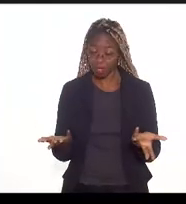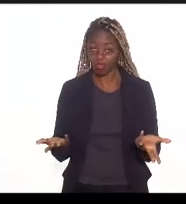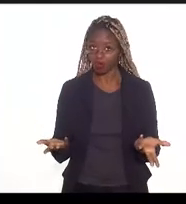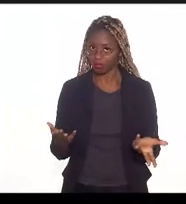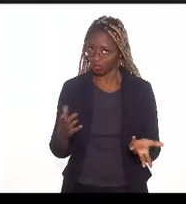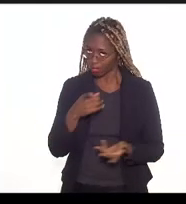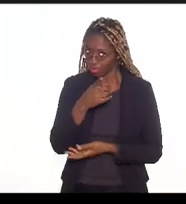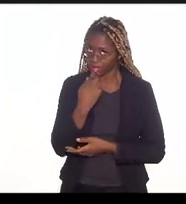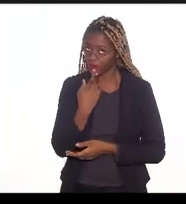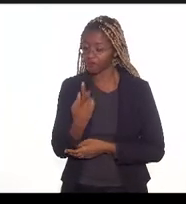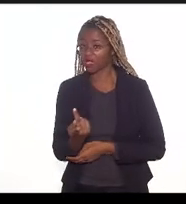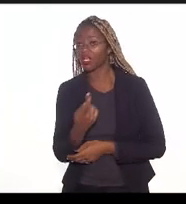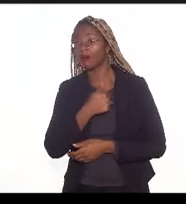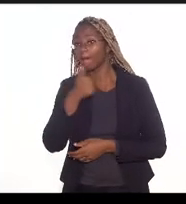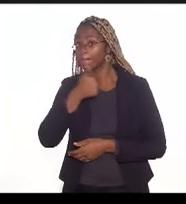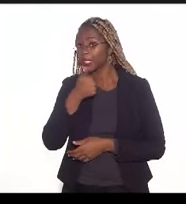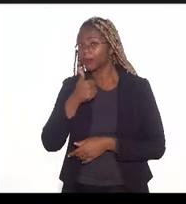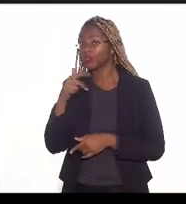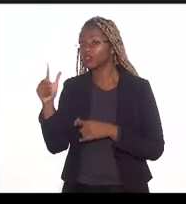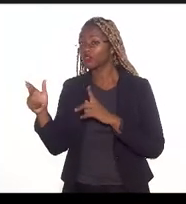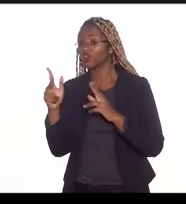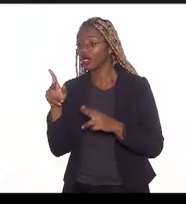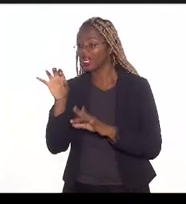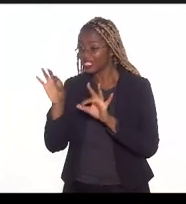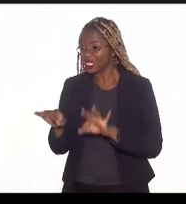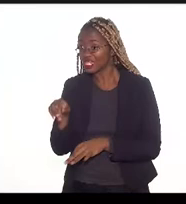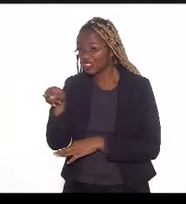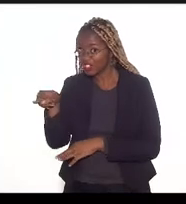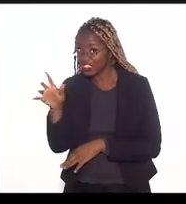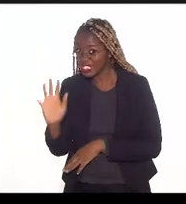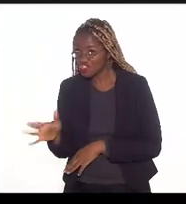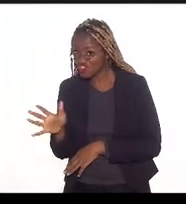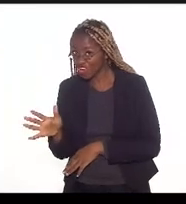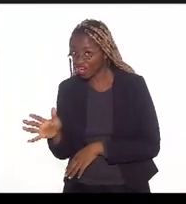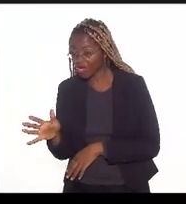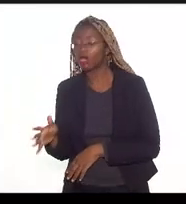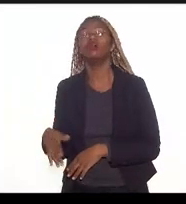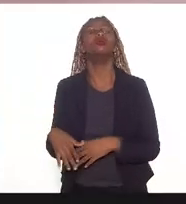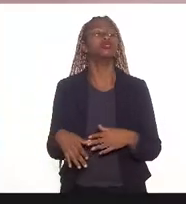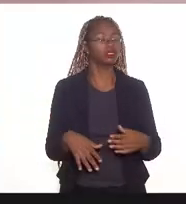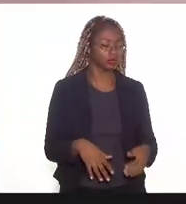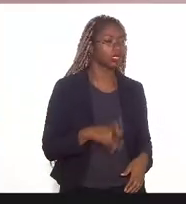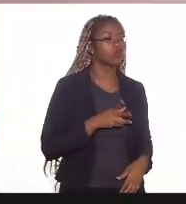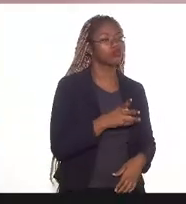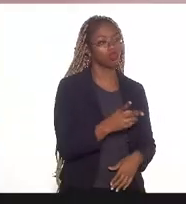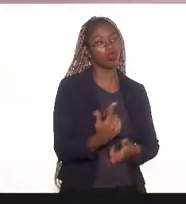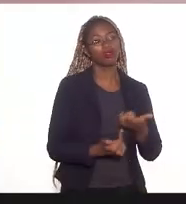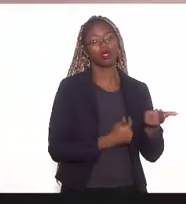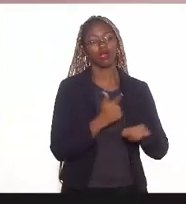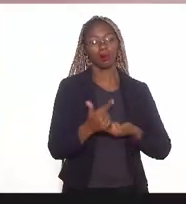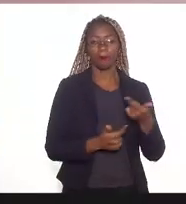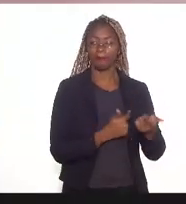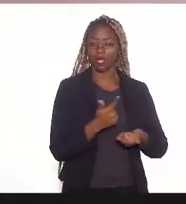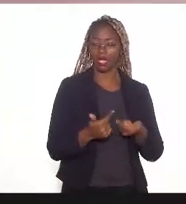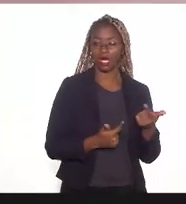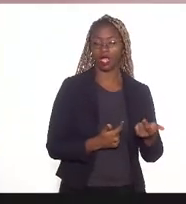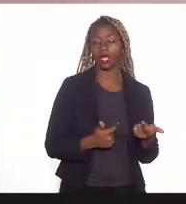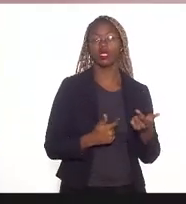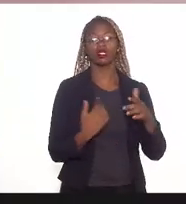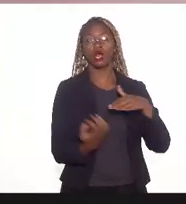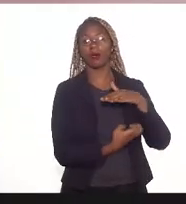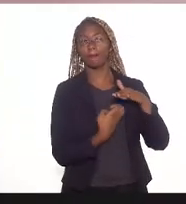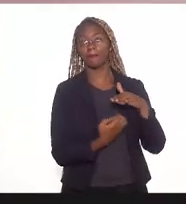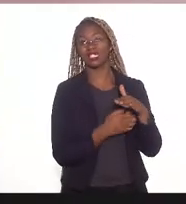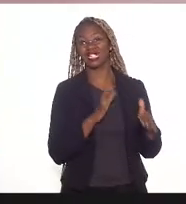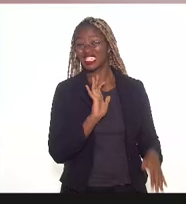senhor está me afirmando que o primeiro recorte é, de fato, esse. Exatamente, a manutenção do emprego e do negócio de quem já está instalado e